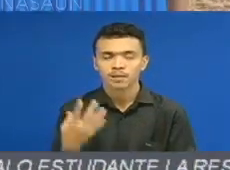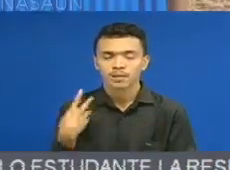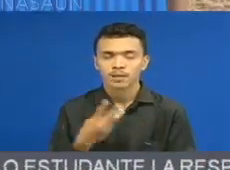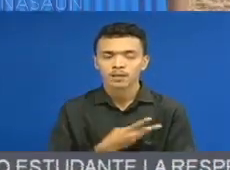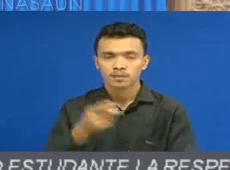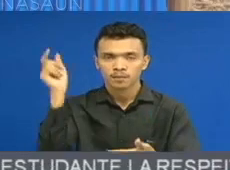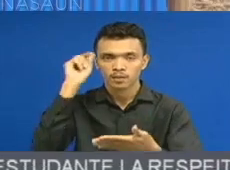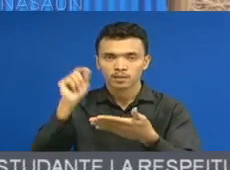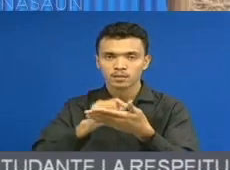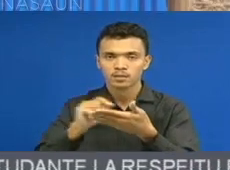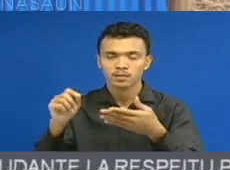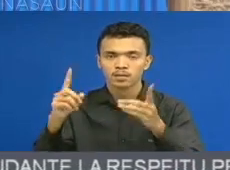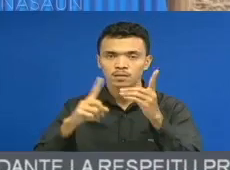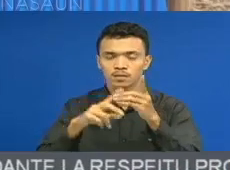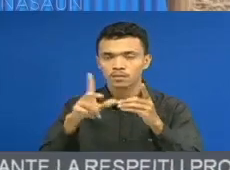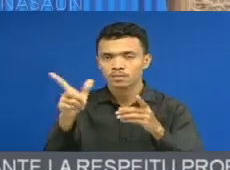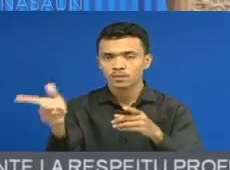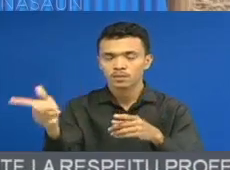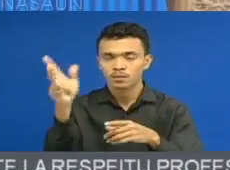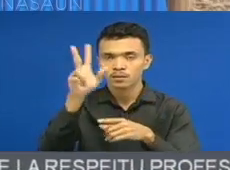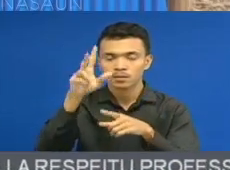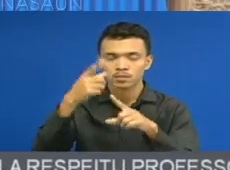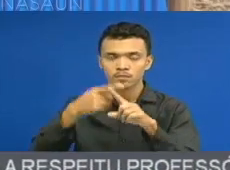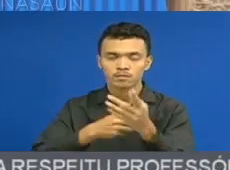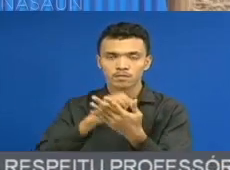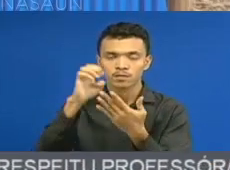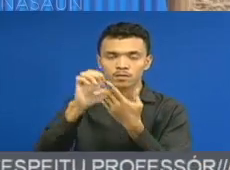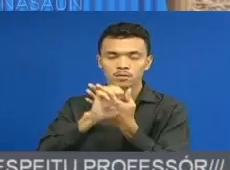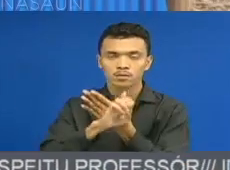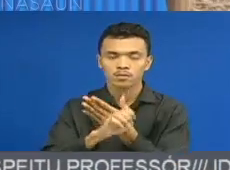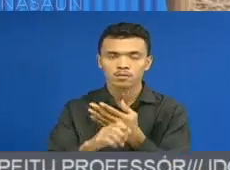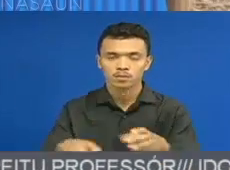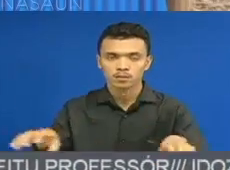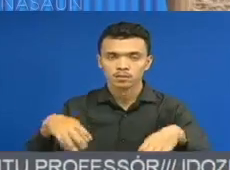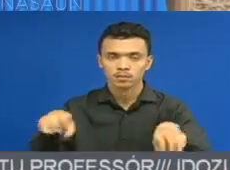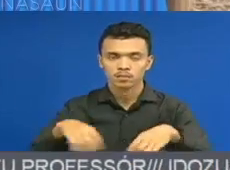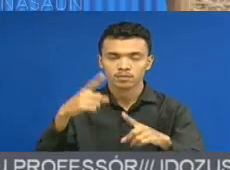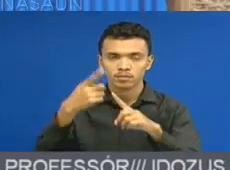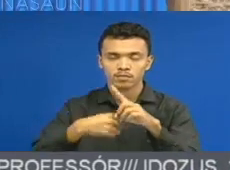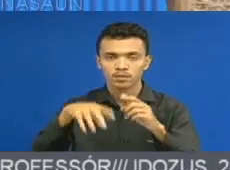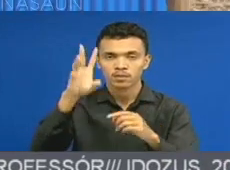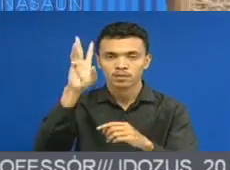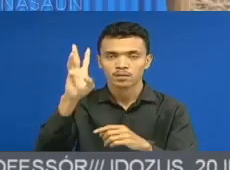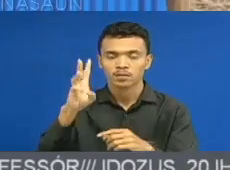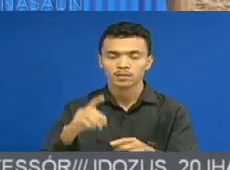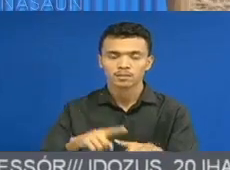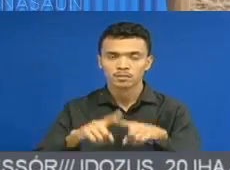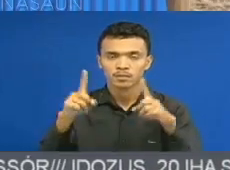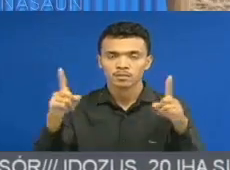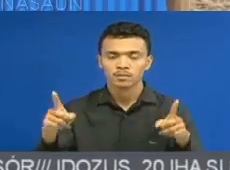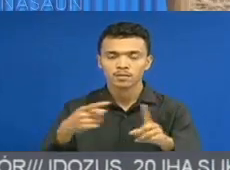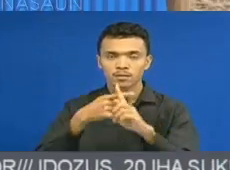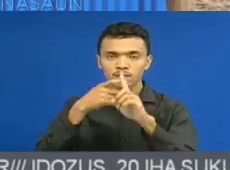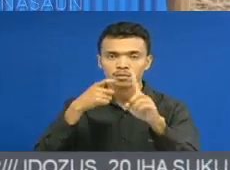ya dia 23 de junho nebe tuir kontratu duração ba obra dene fulane nebe